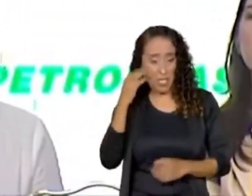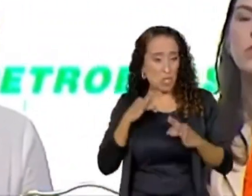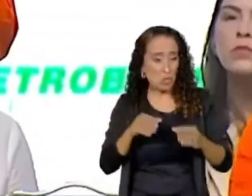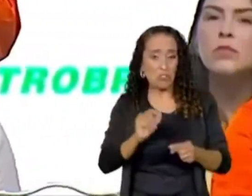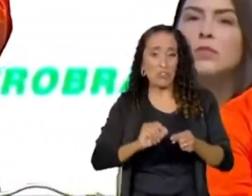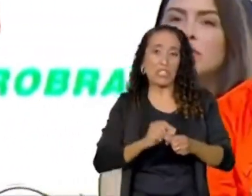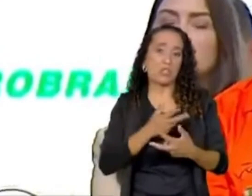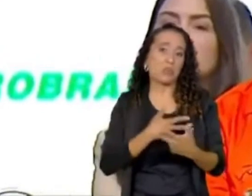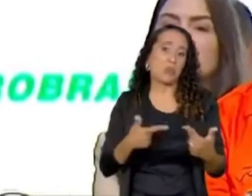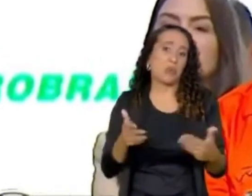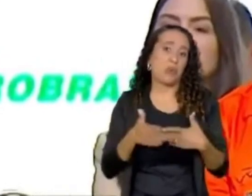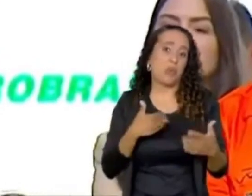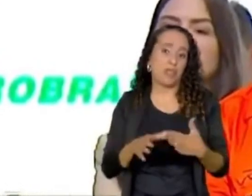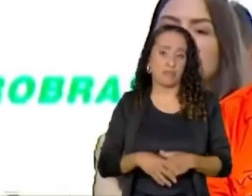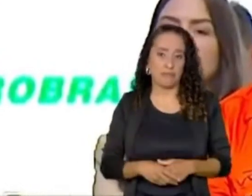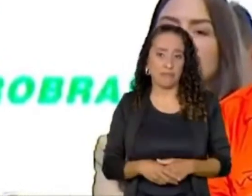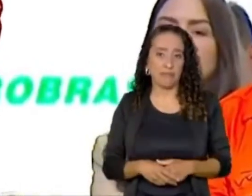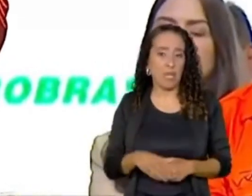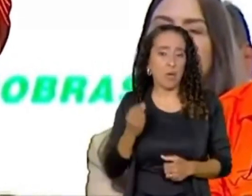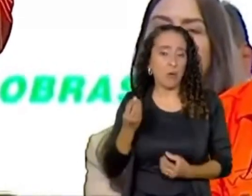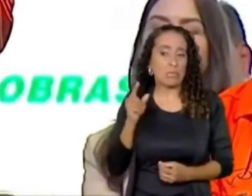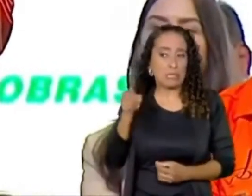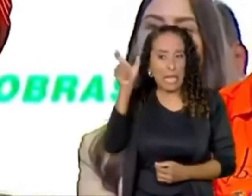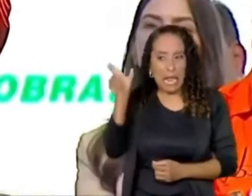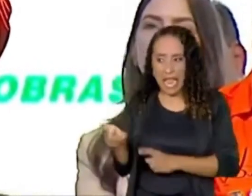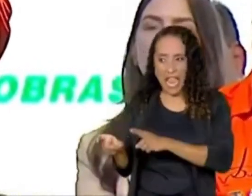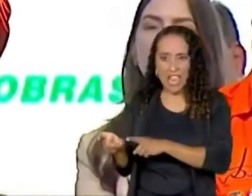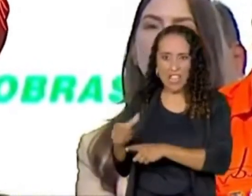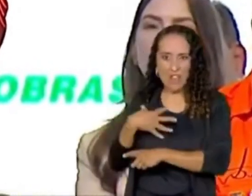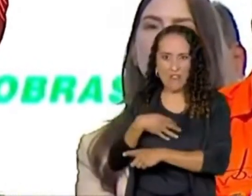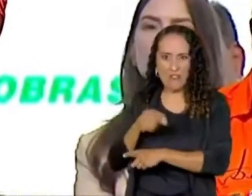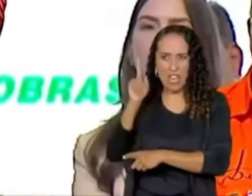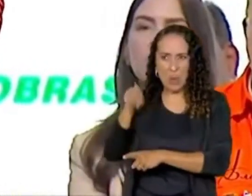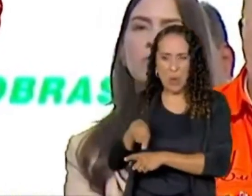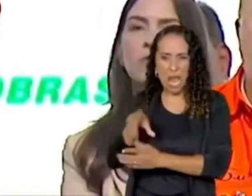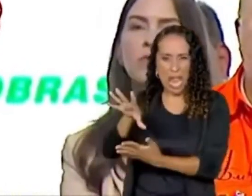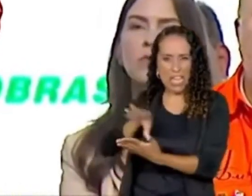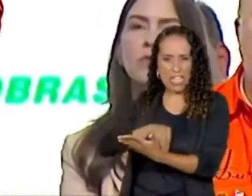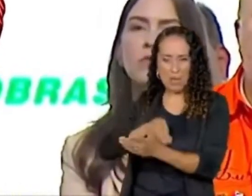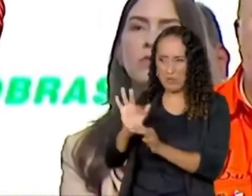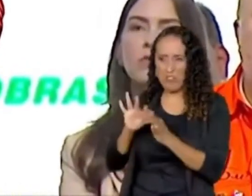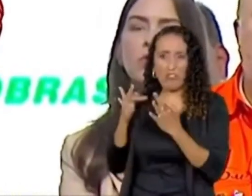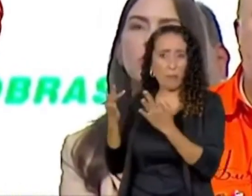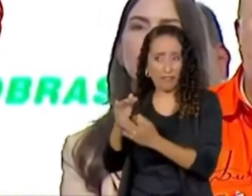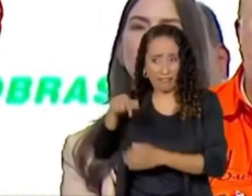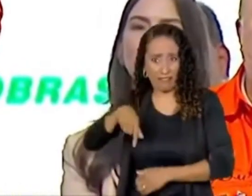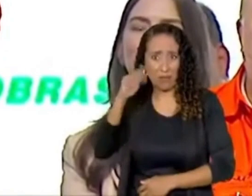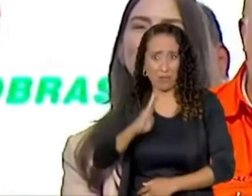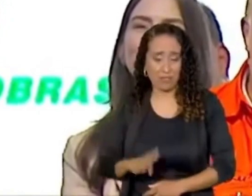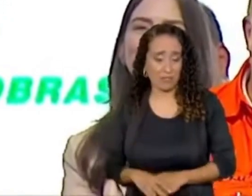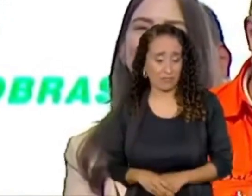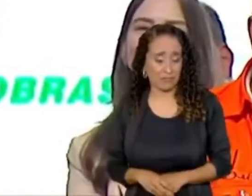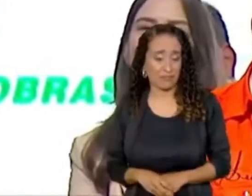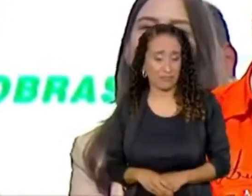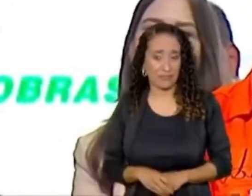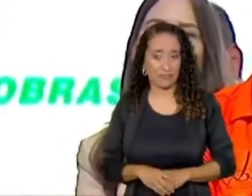se ele e os seus filhos fossem exemplo de família nesse país.